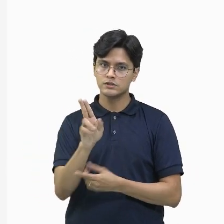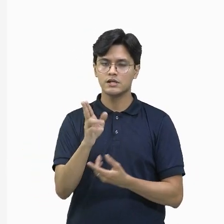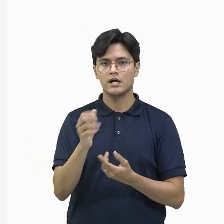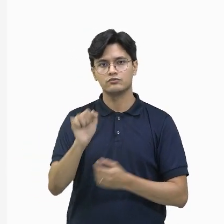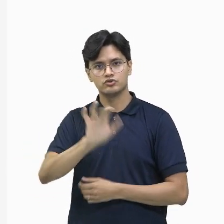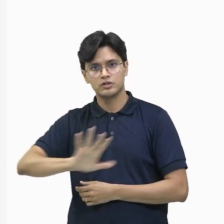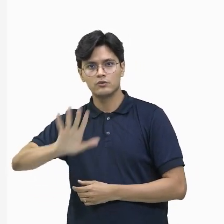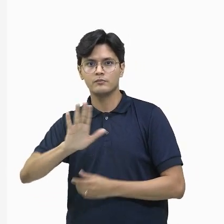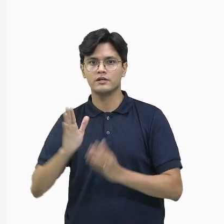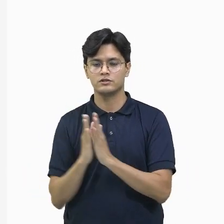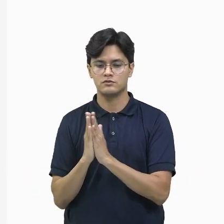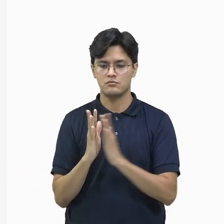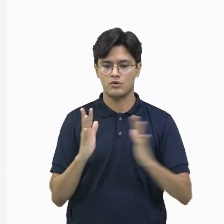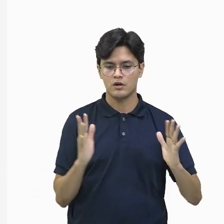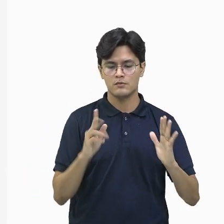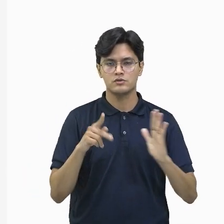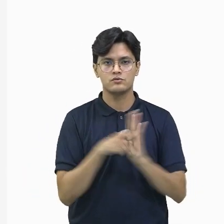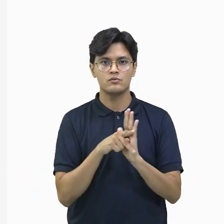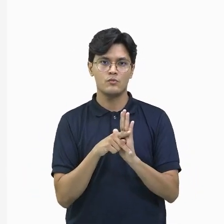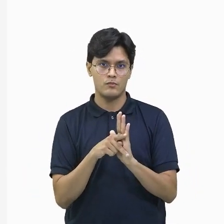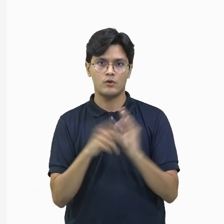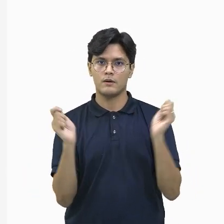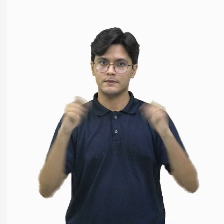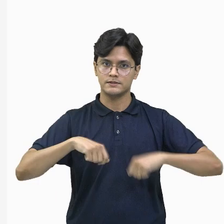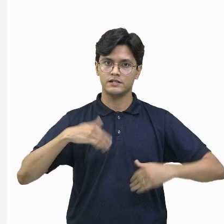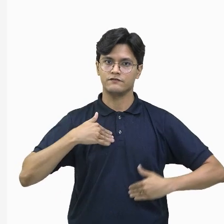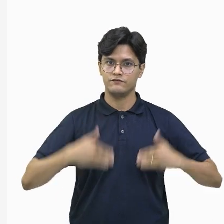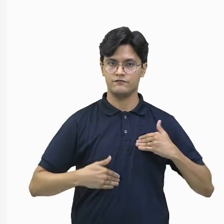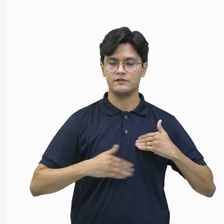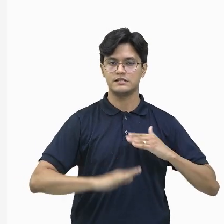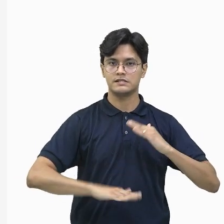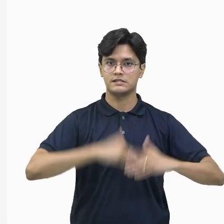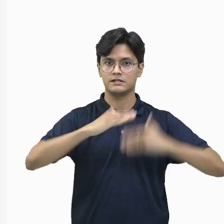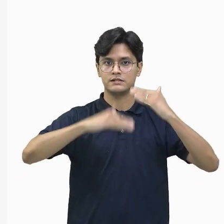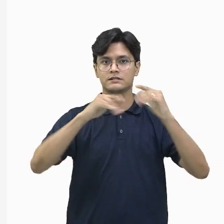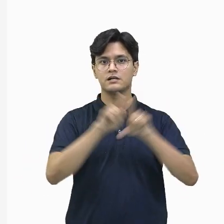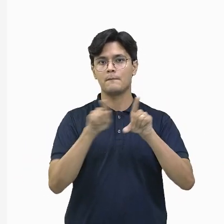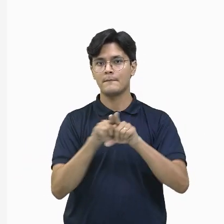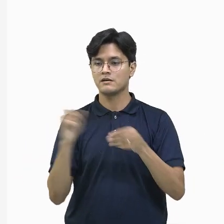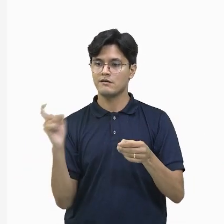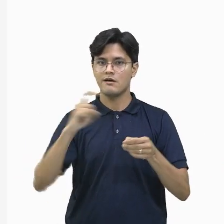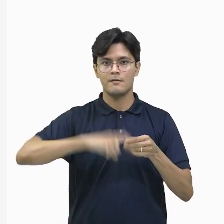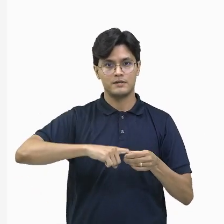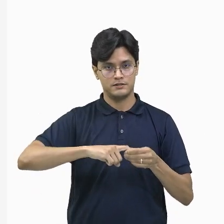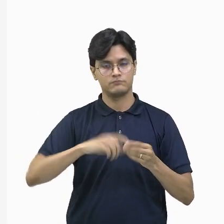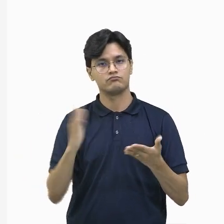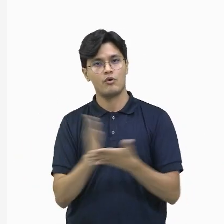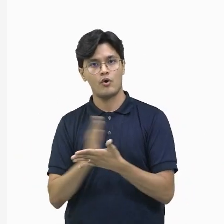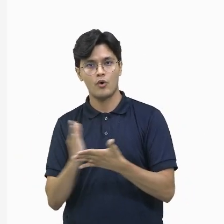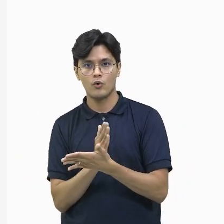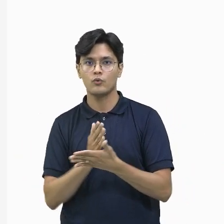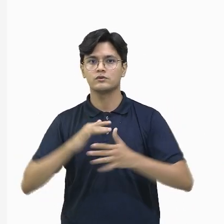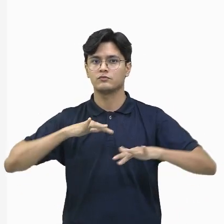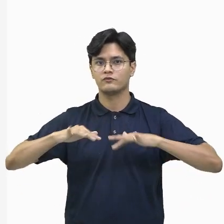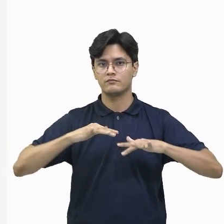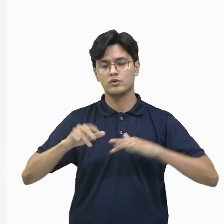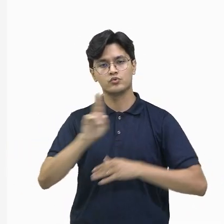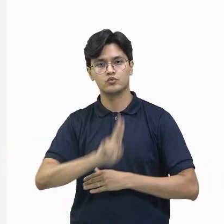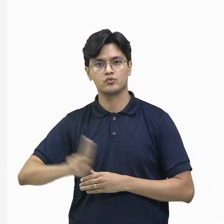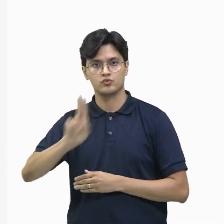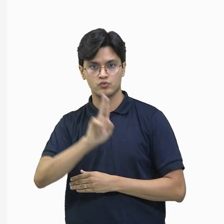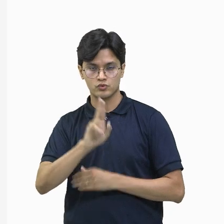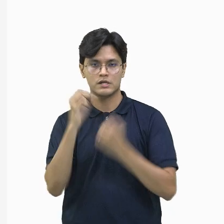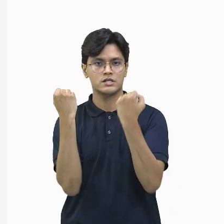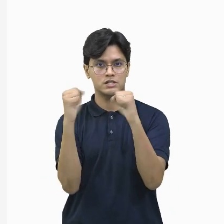condicionamento físico e reabilitação. Alguns dos movimentos utilizados na ginástica funcional ou no